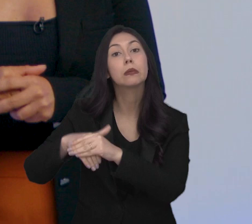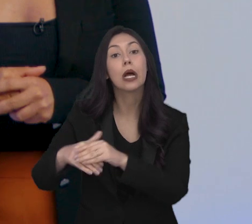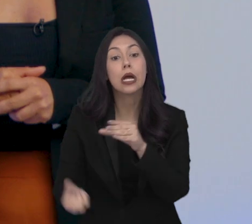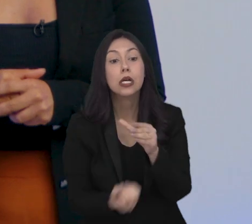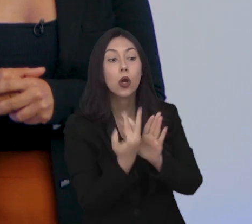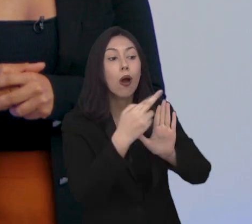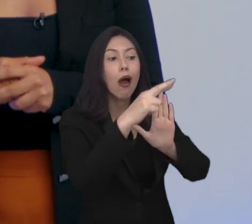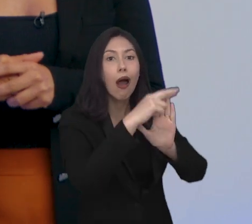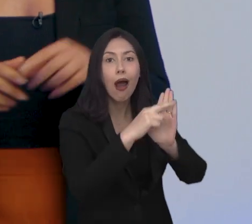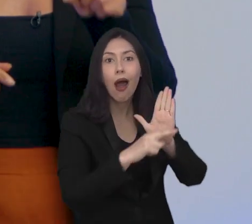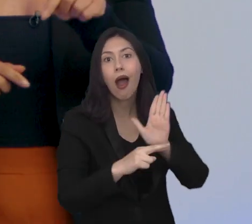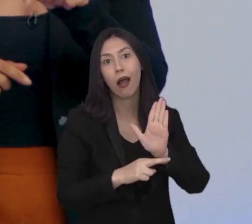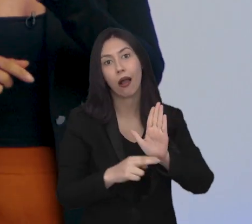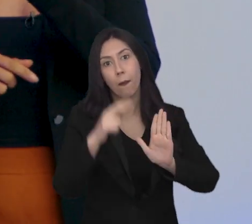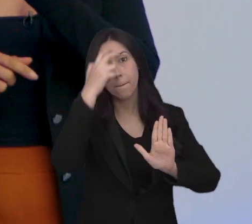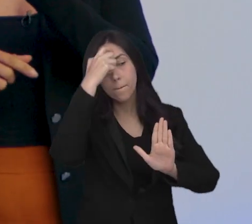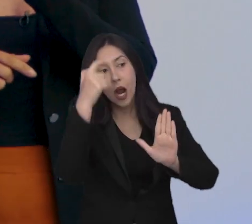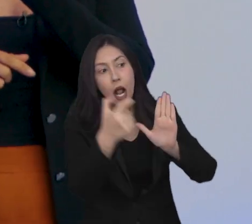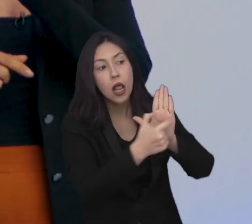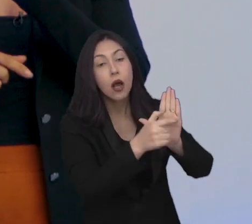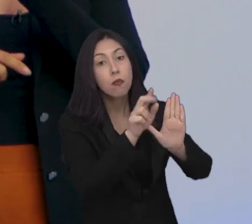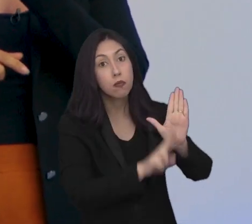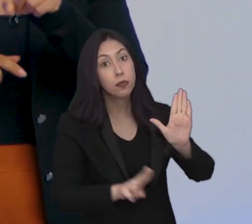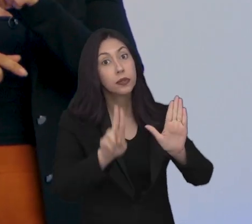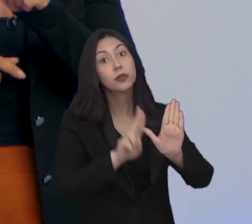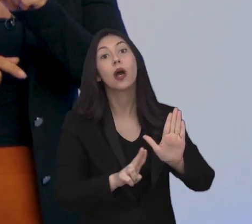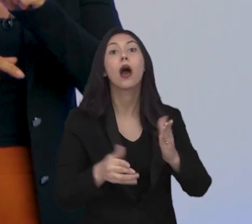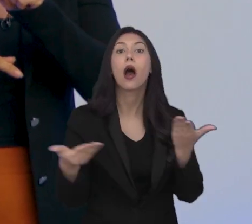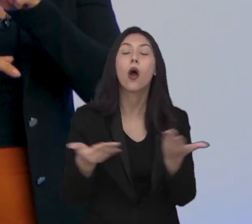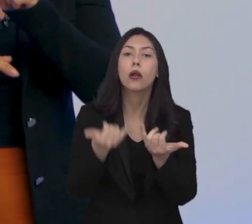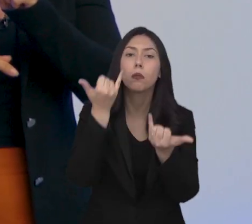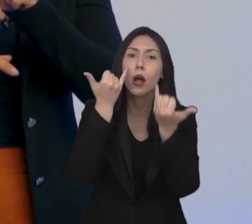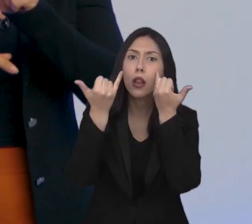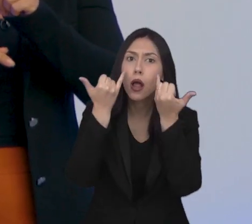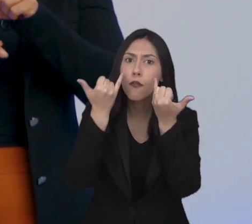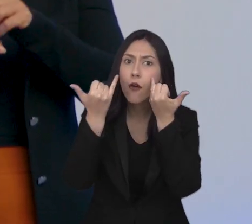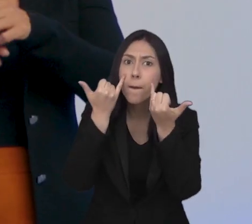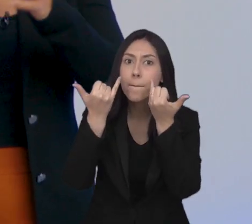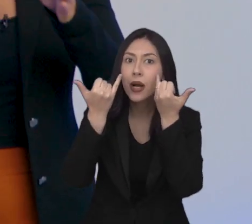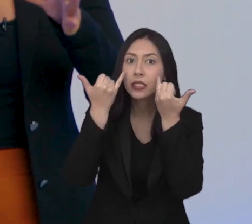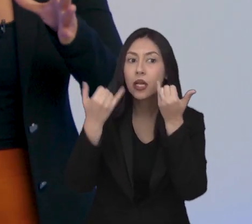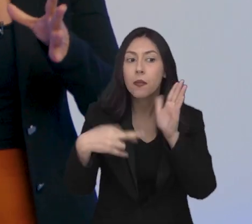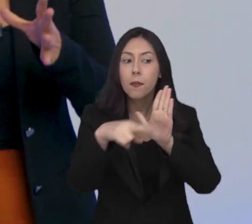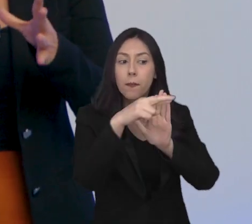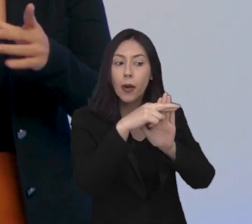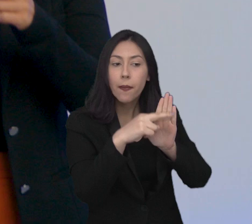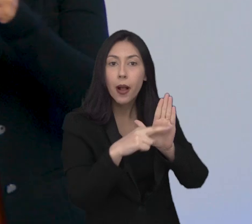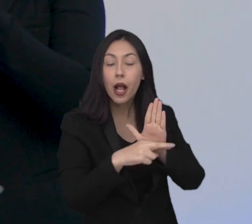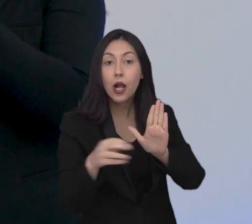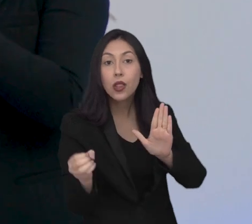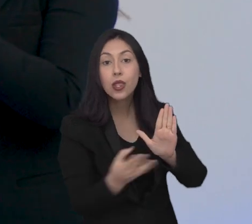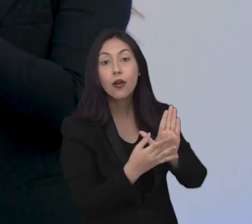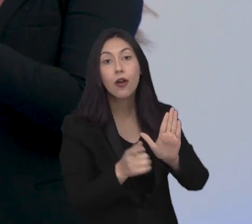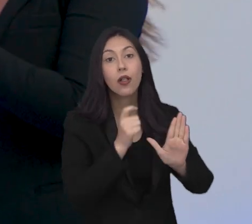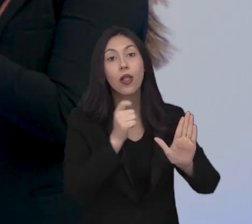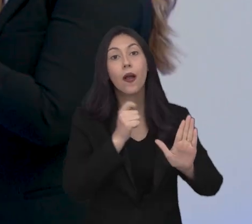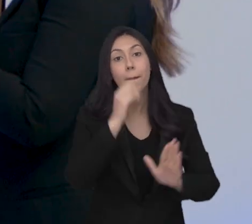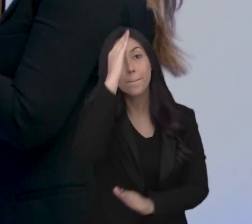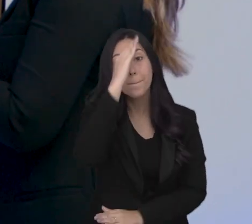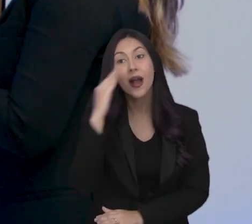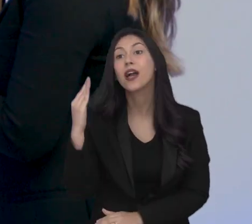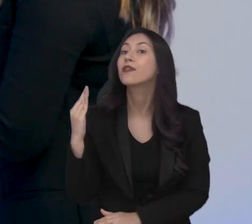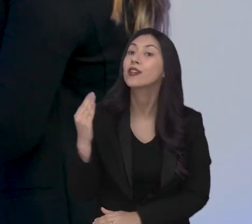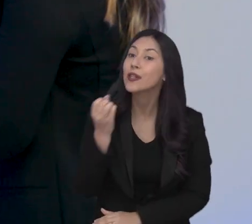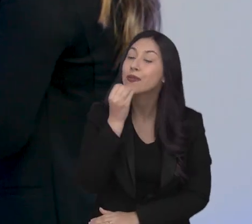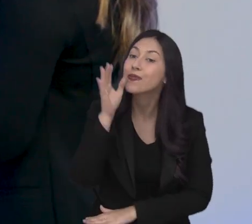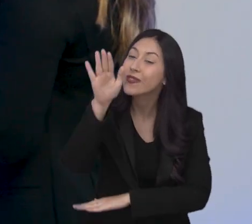da inteligência artificial nessas eleições. Quem traz mais informações sobre essas novas regras é o repórter Marvin Pinho.